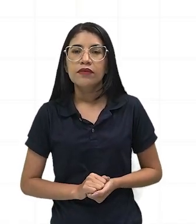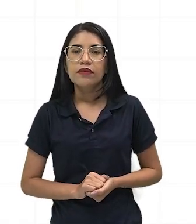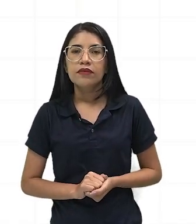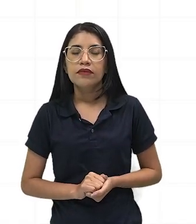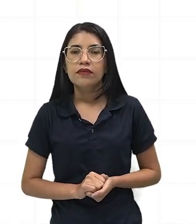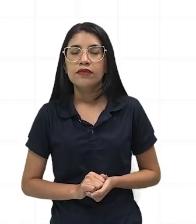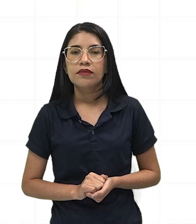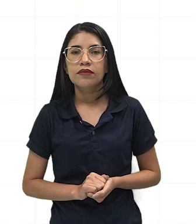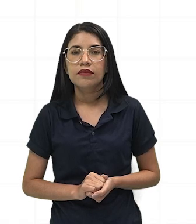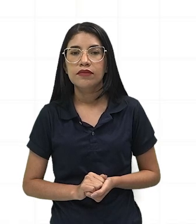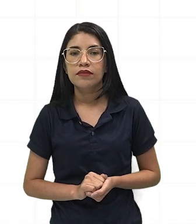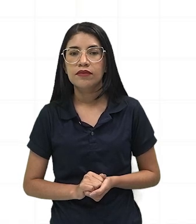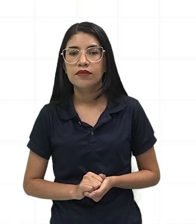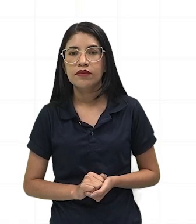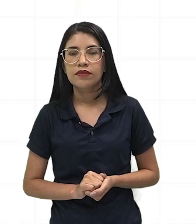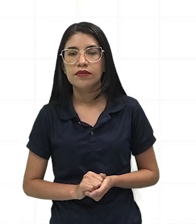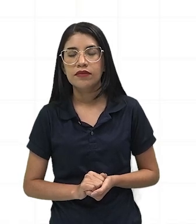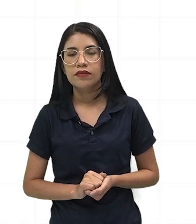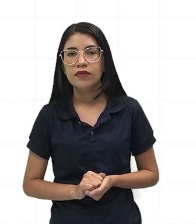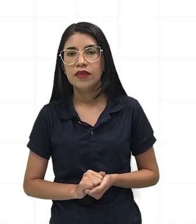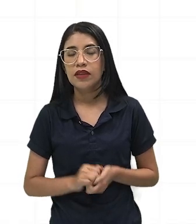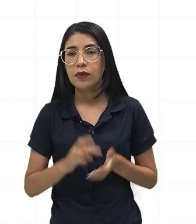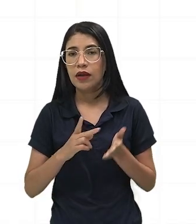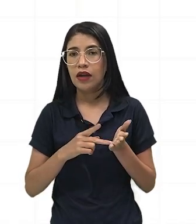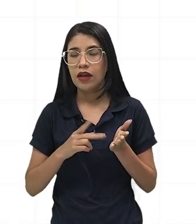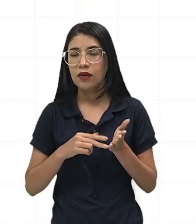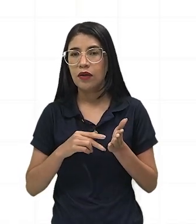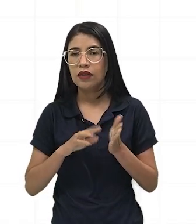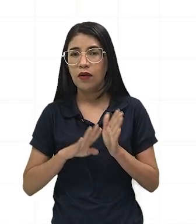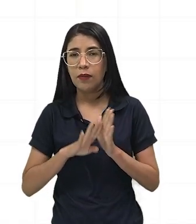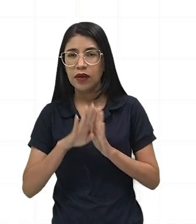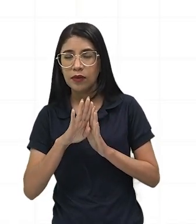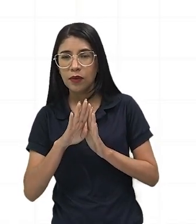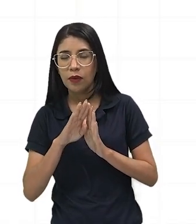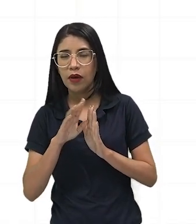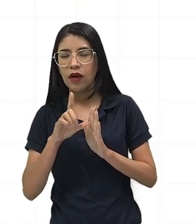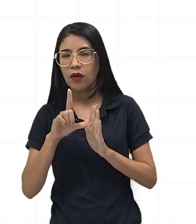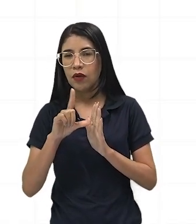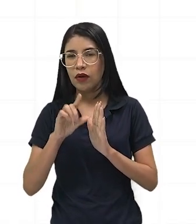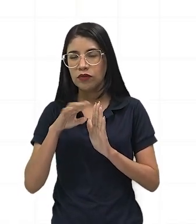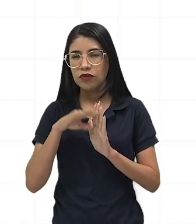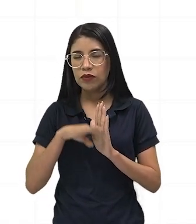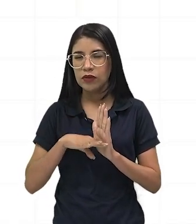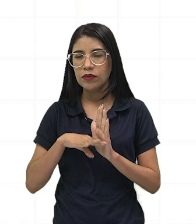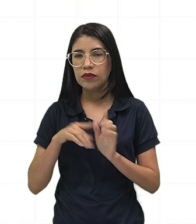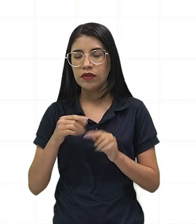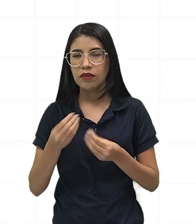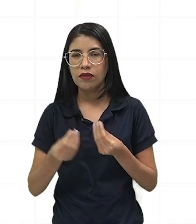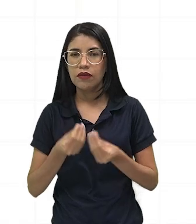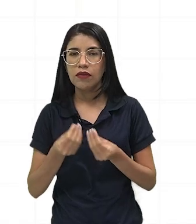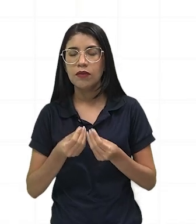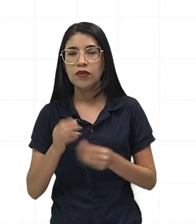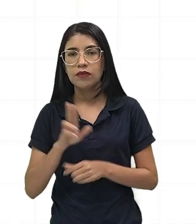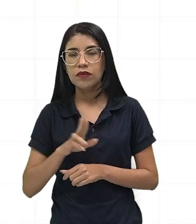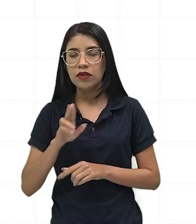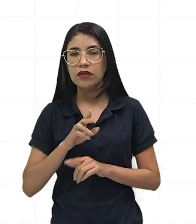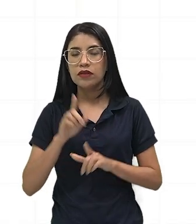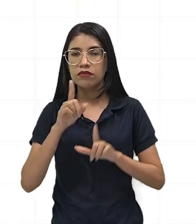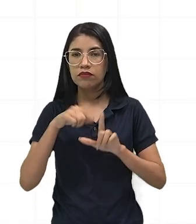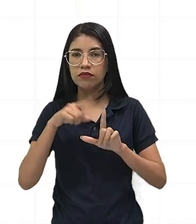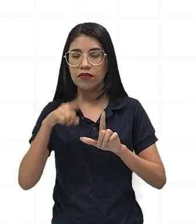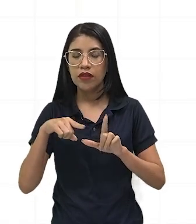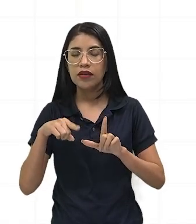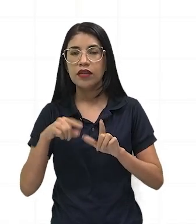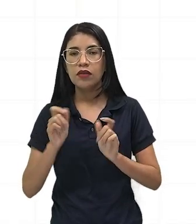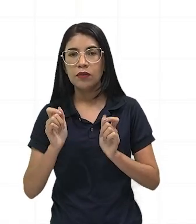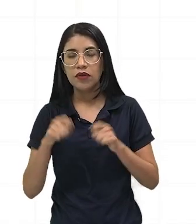A relação entre elas. Se uma baixou, a outra subiu ao mesmo tempo, tudo através dos gráficos, o